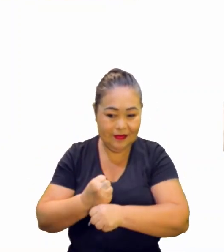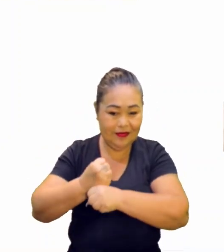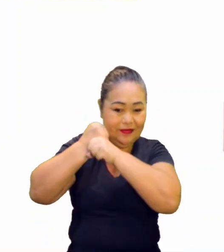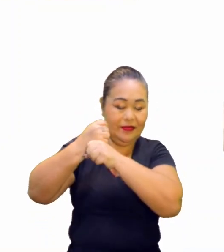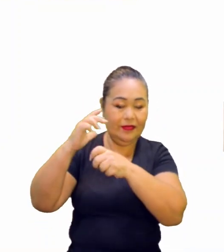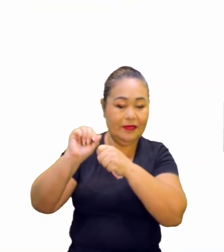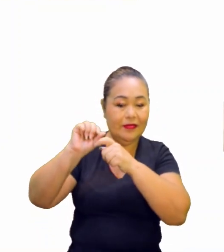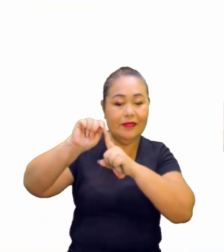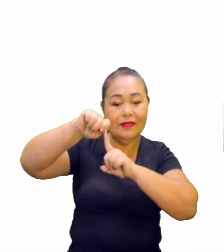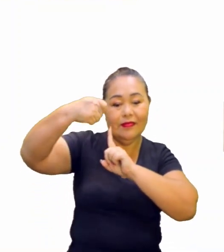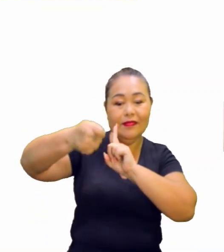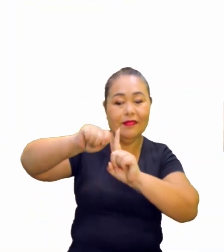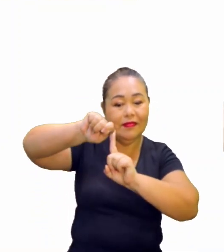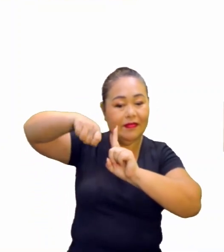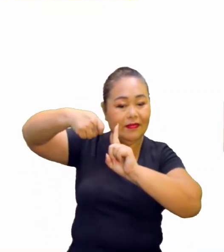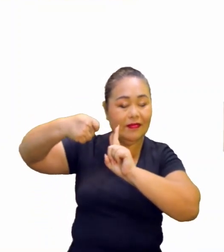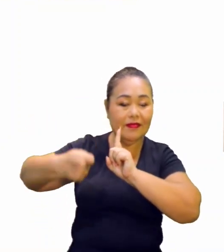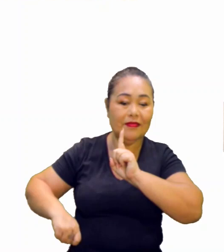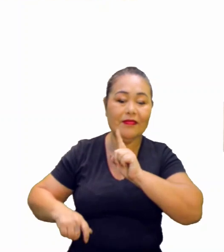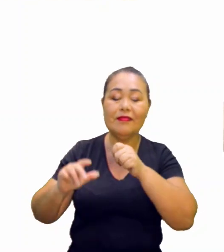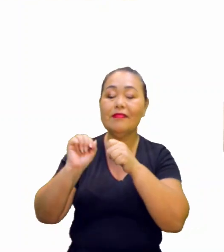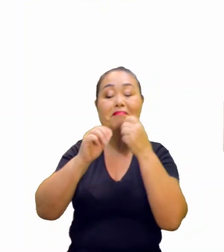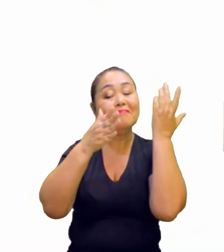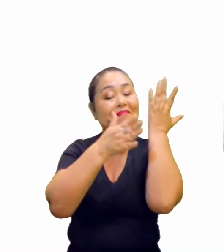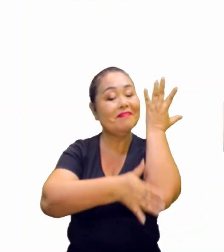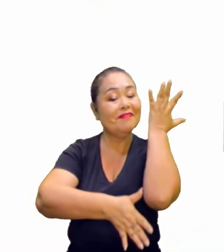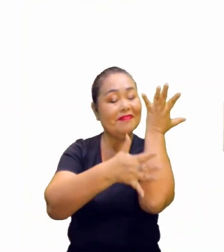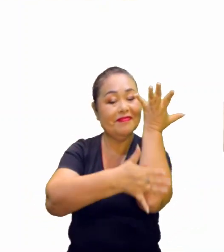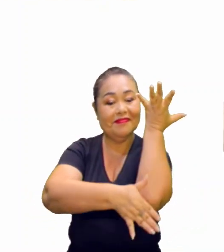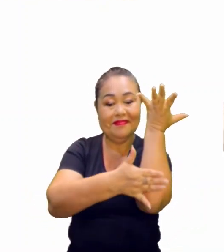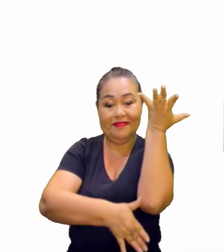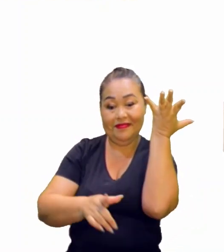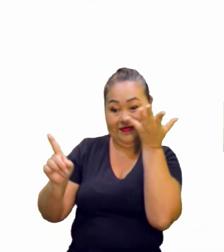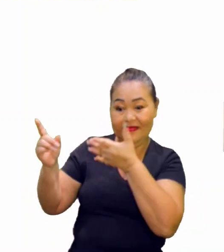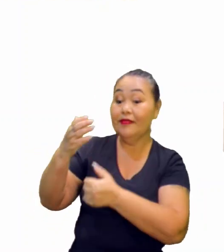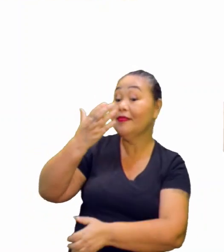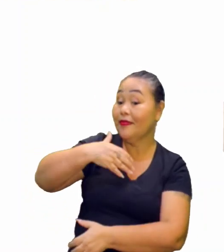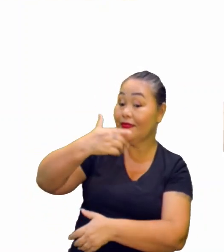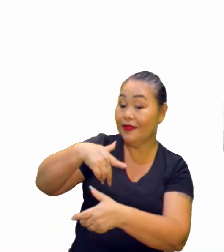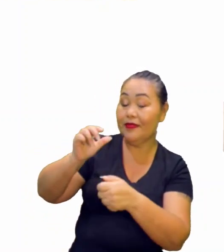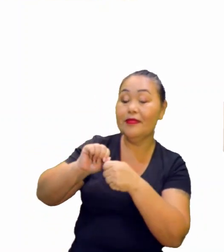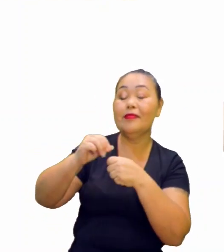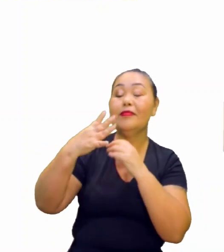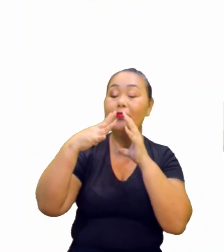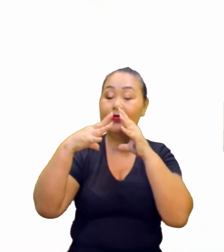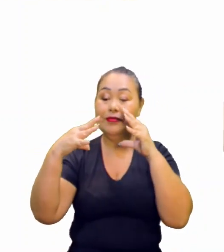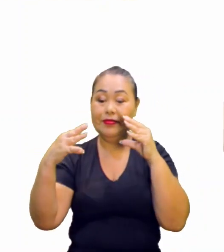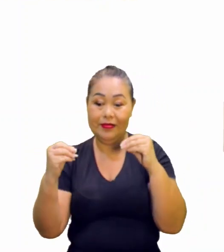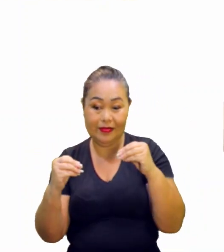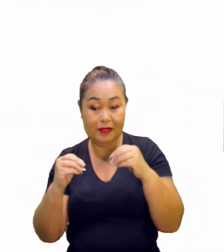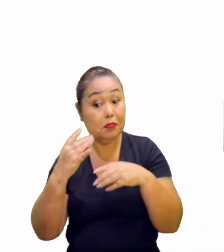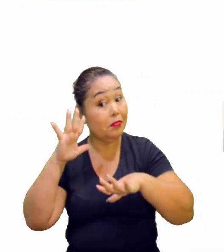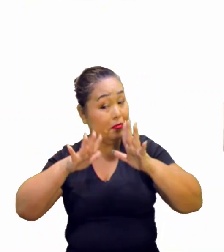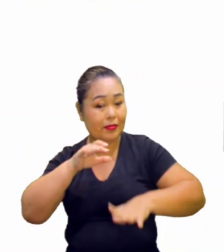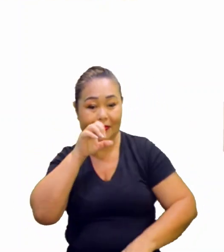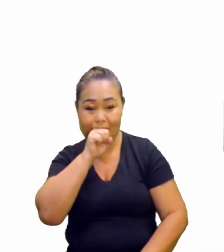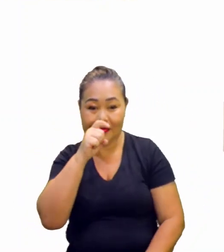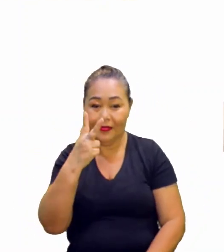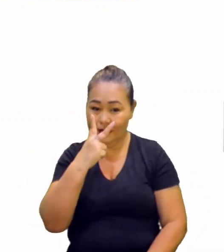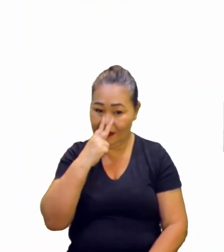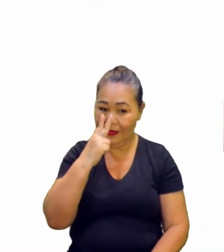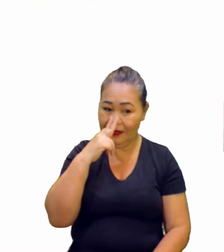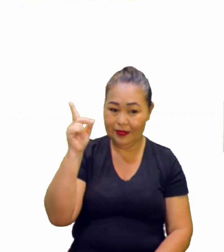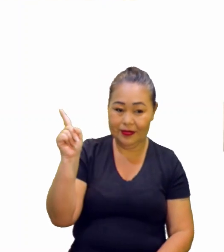tem banana, tem abacaxi, as nossas frutíferas aí, mamão, eu acho que é laranja, eu não